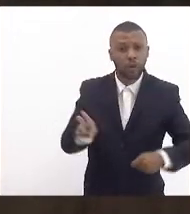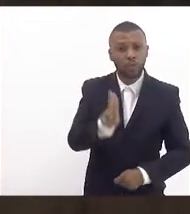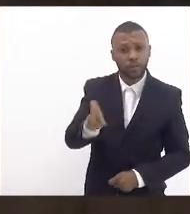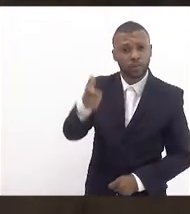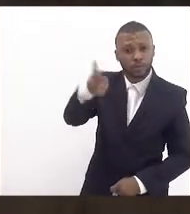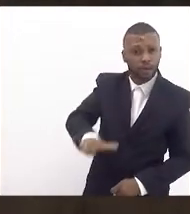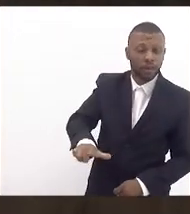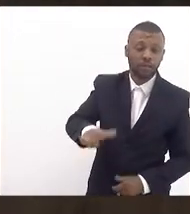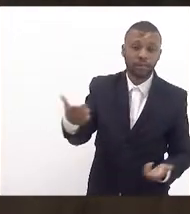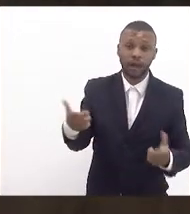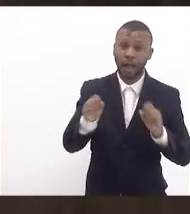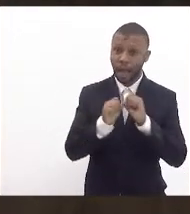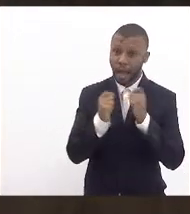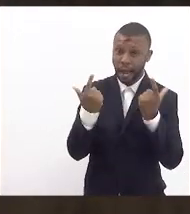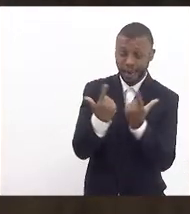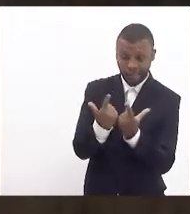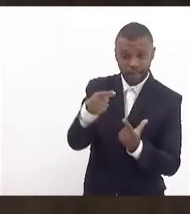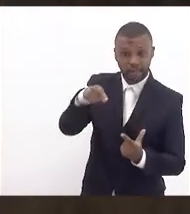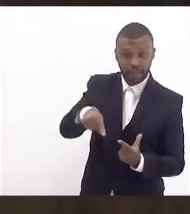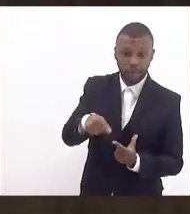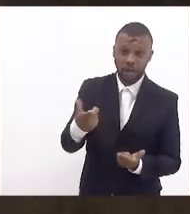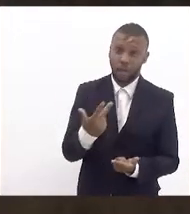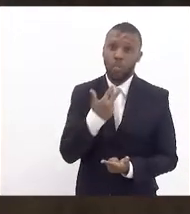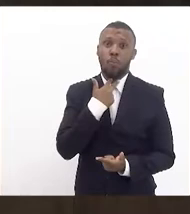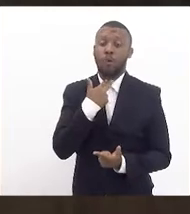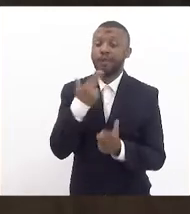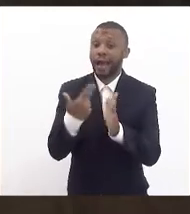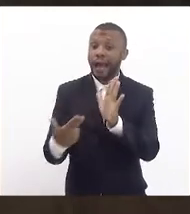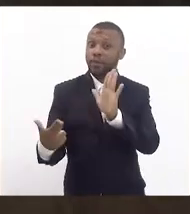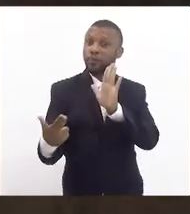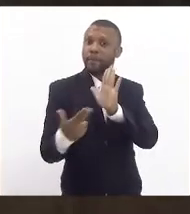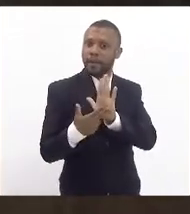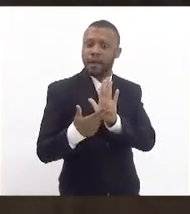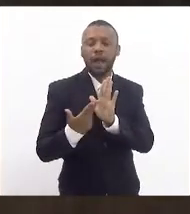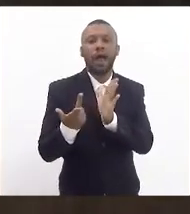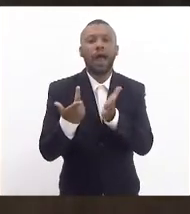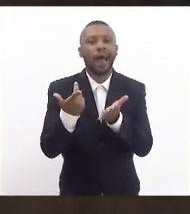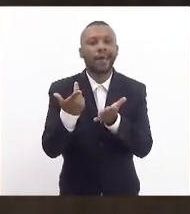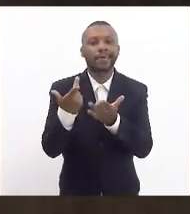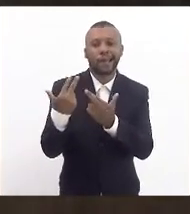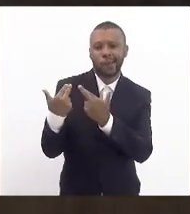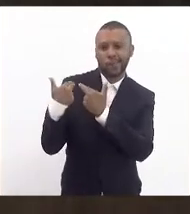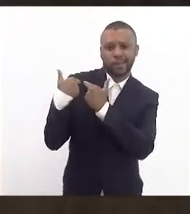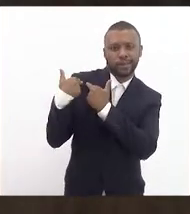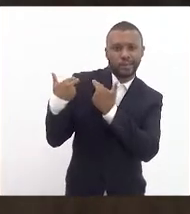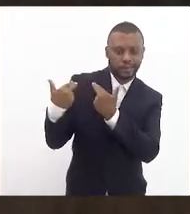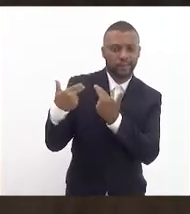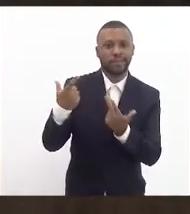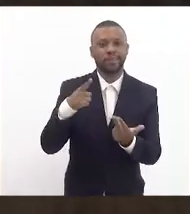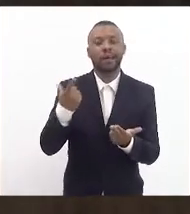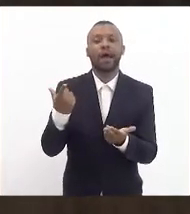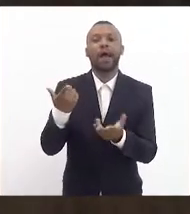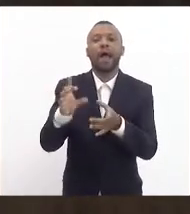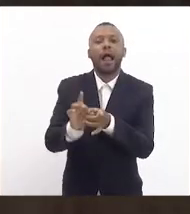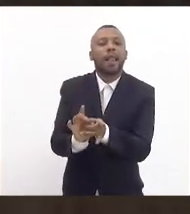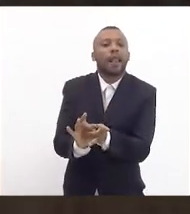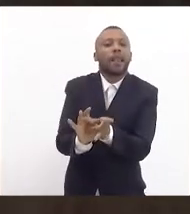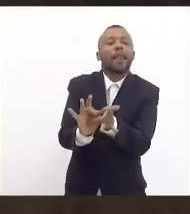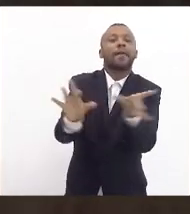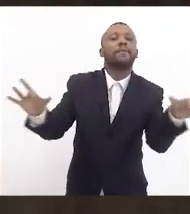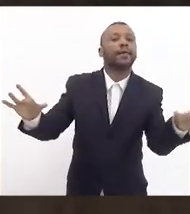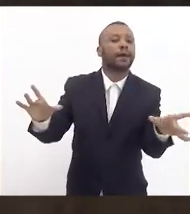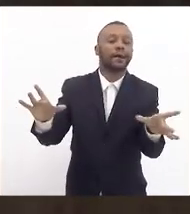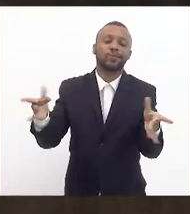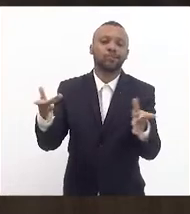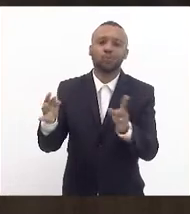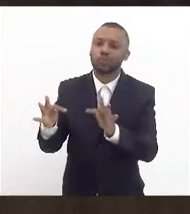não pode ter nas suas costas a irresponsabilidade de ter desobrigado